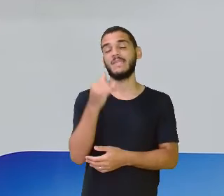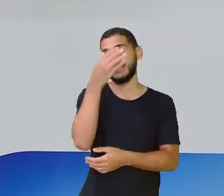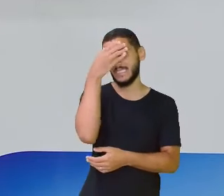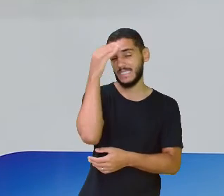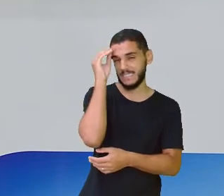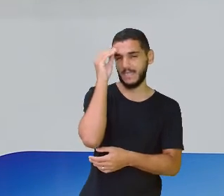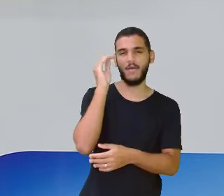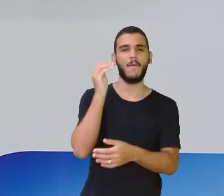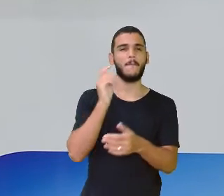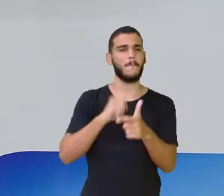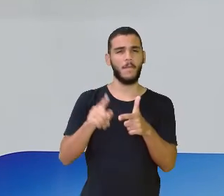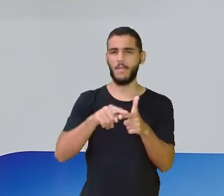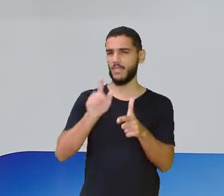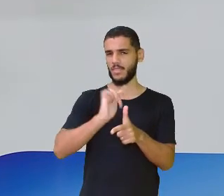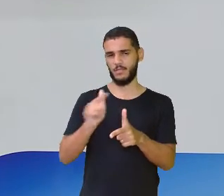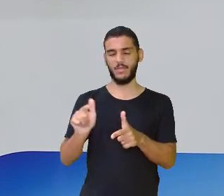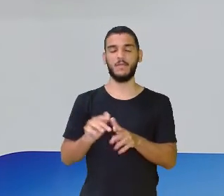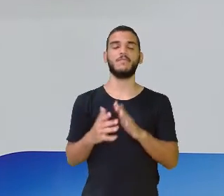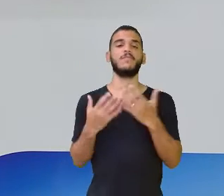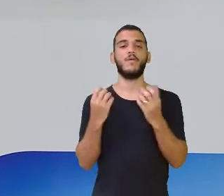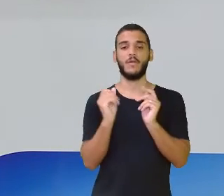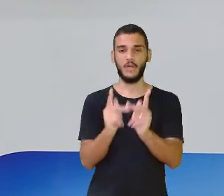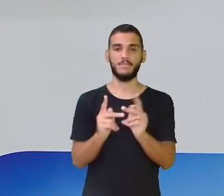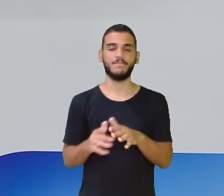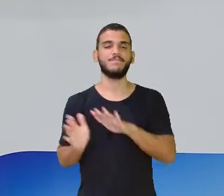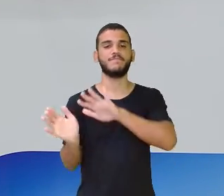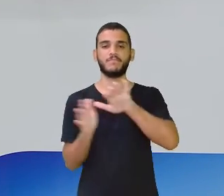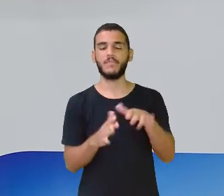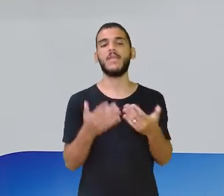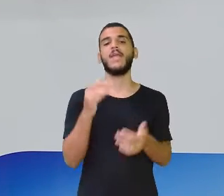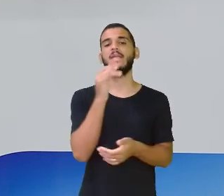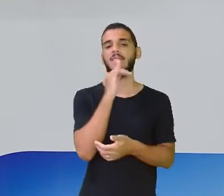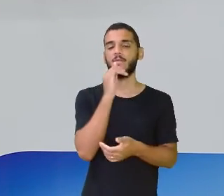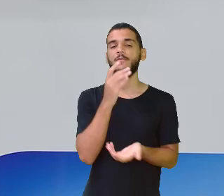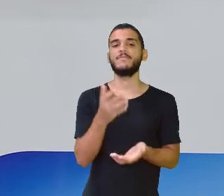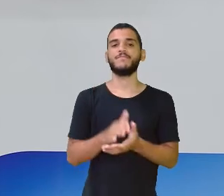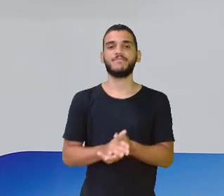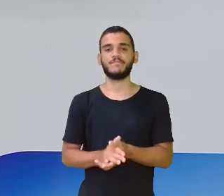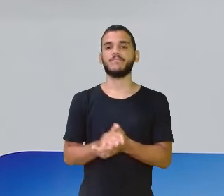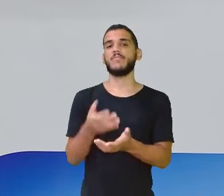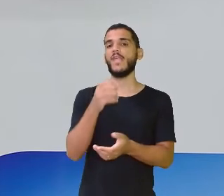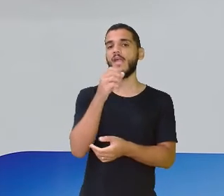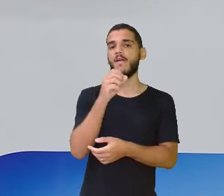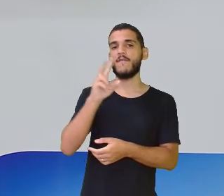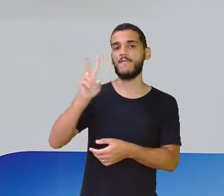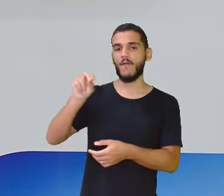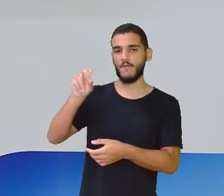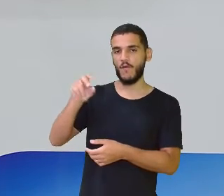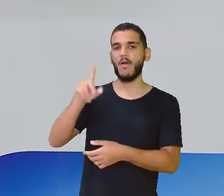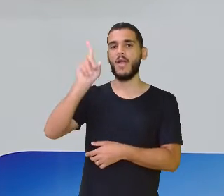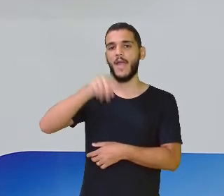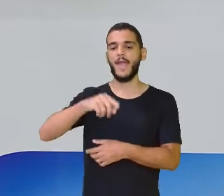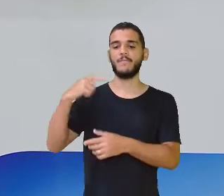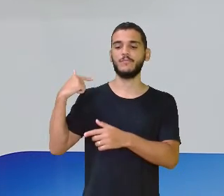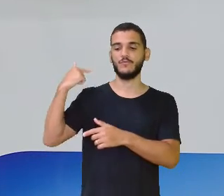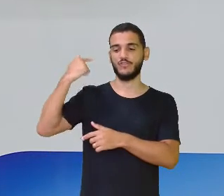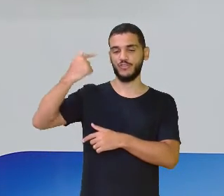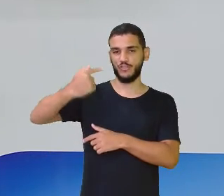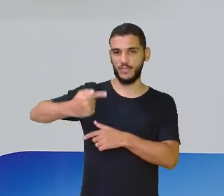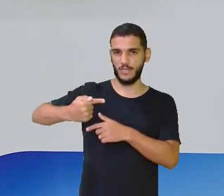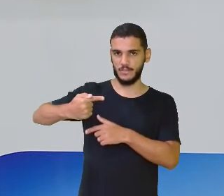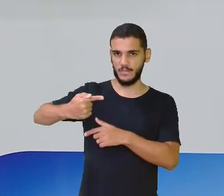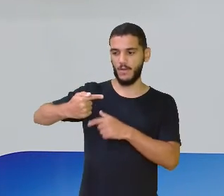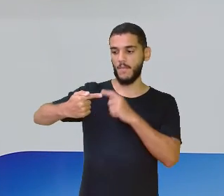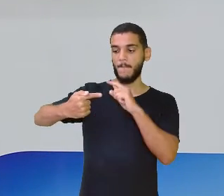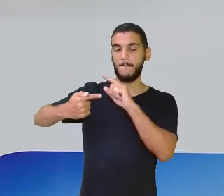Uma geração para outra é o seguinte, teus avós são de uma geração, teus pais já estão em outra geração, e você